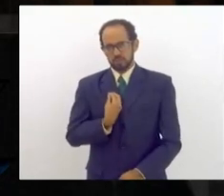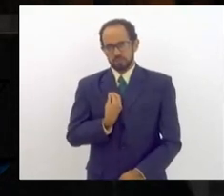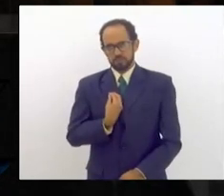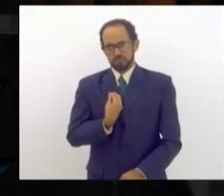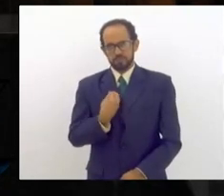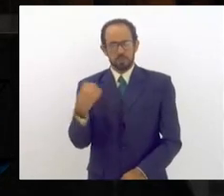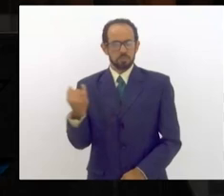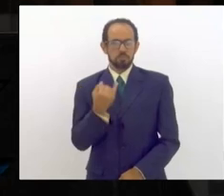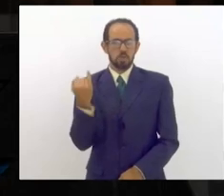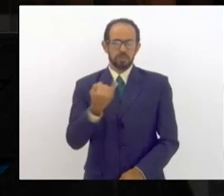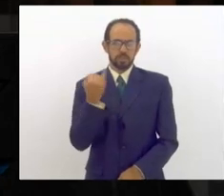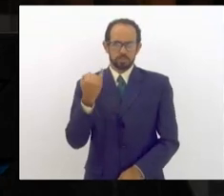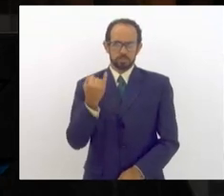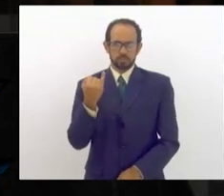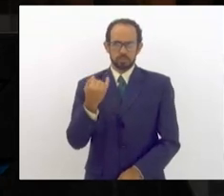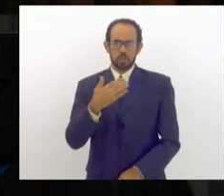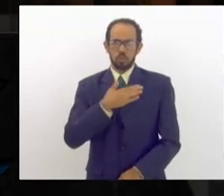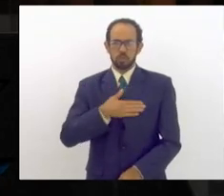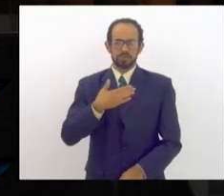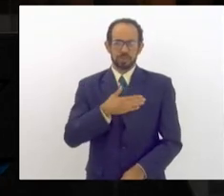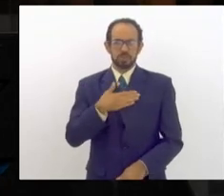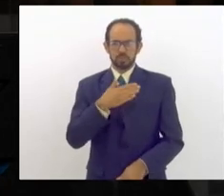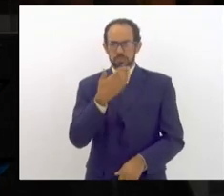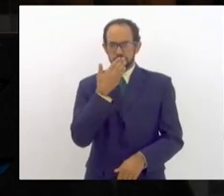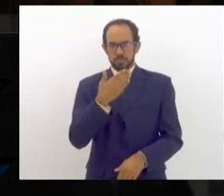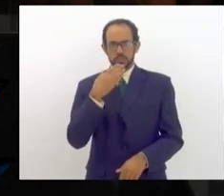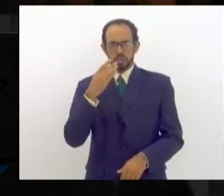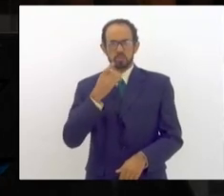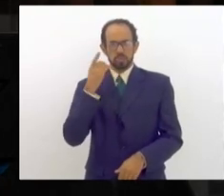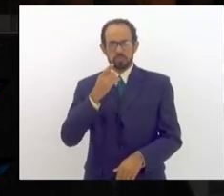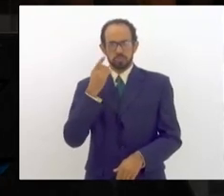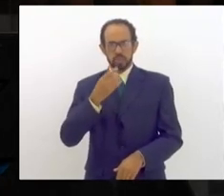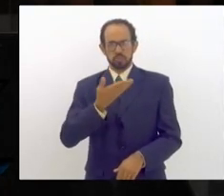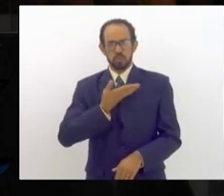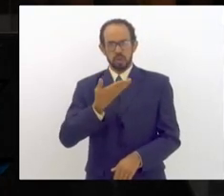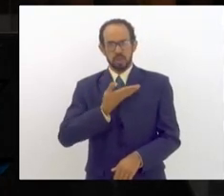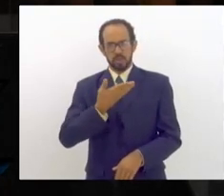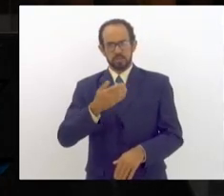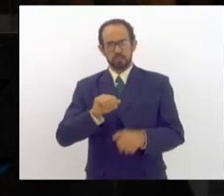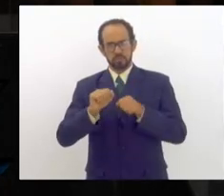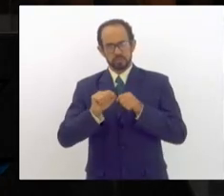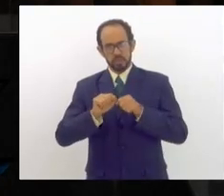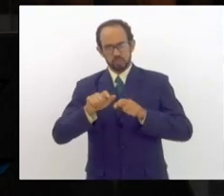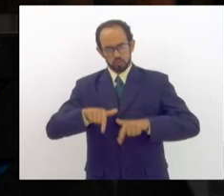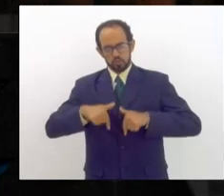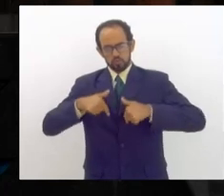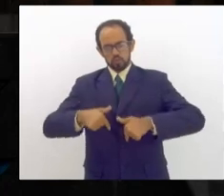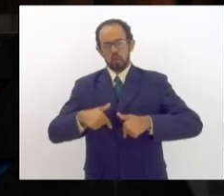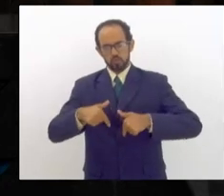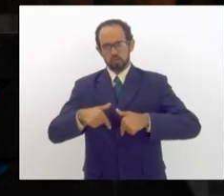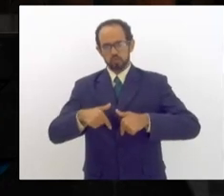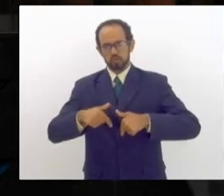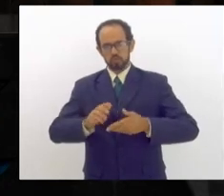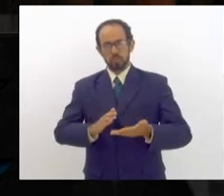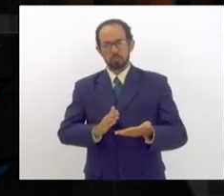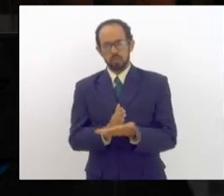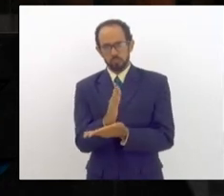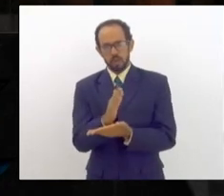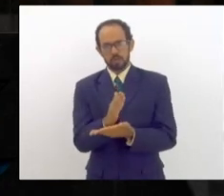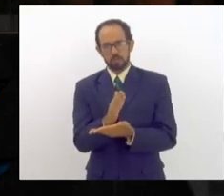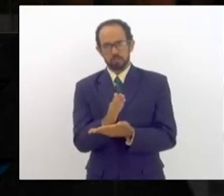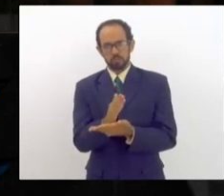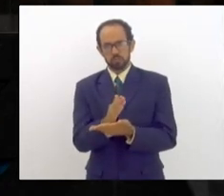importante e eu queria pedir aos colegas que fizesse um esforço de aprovarmos